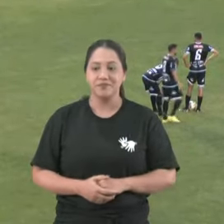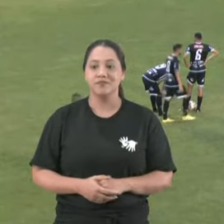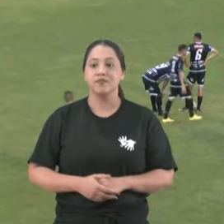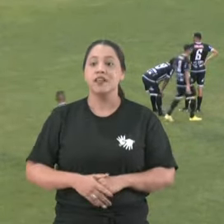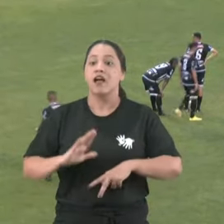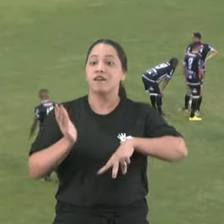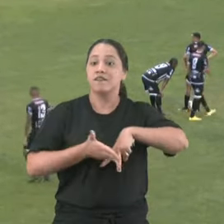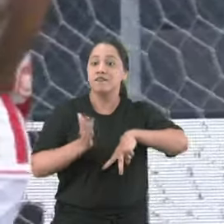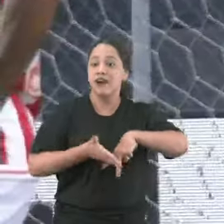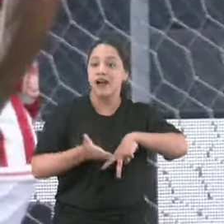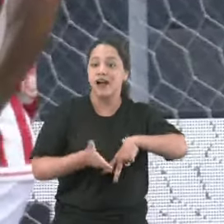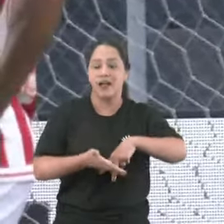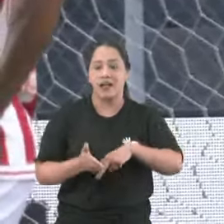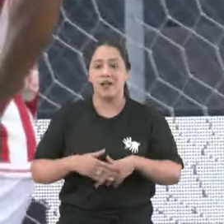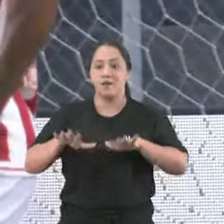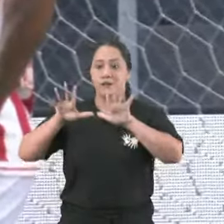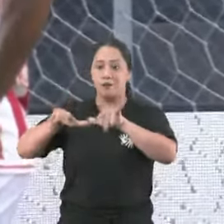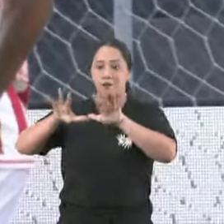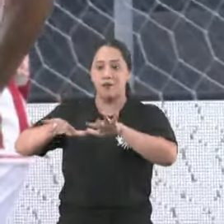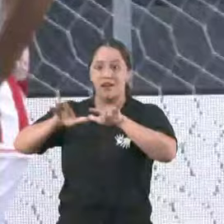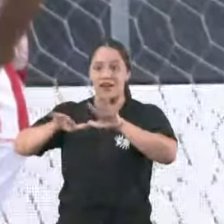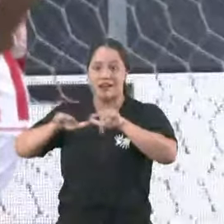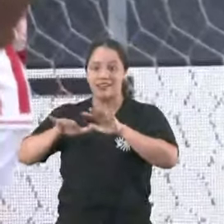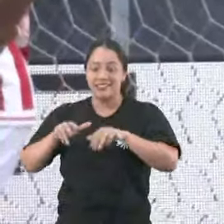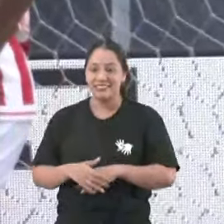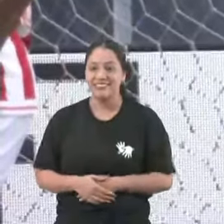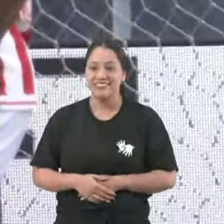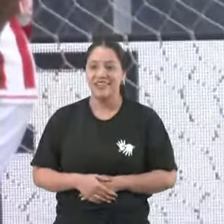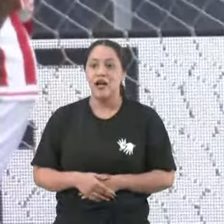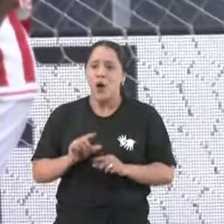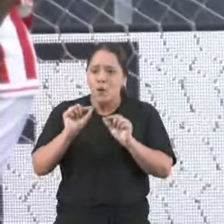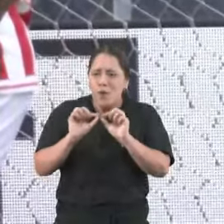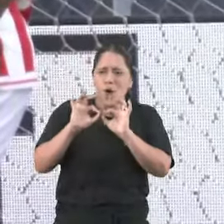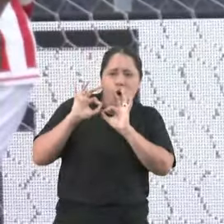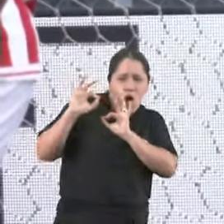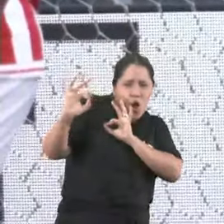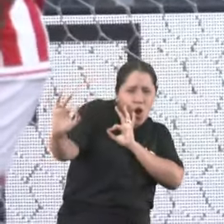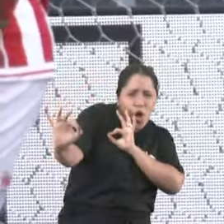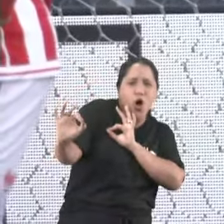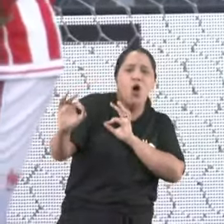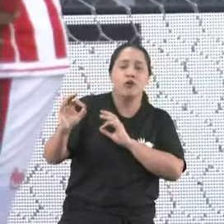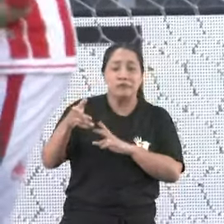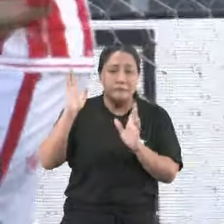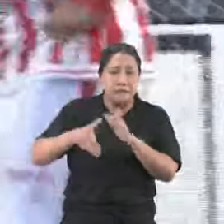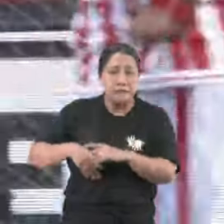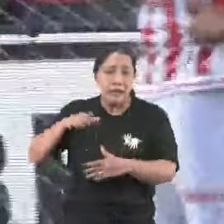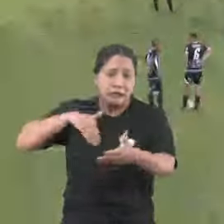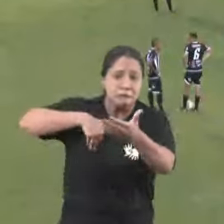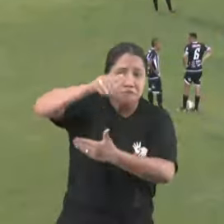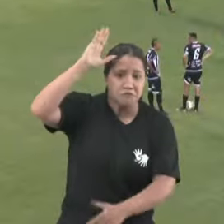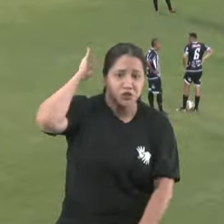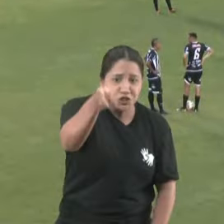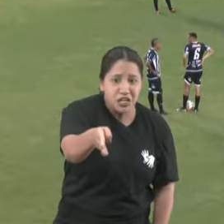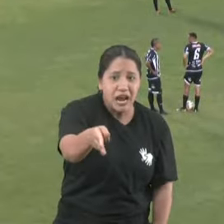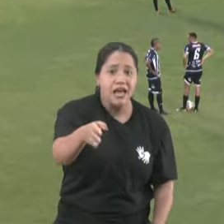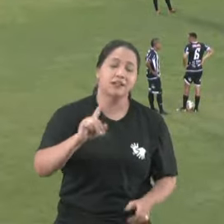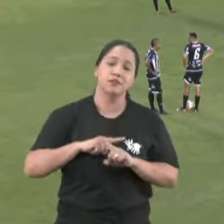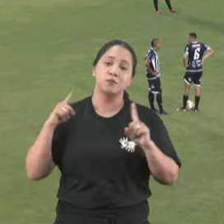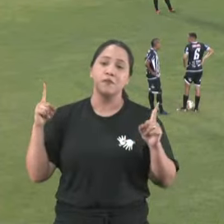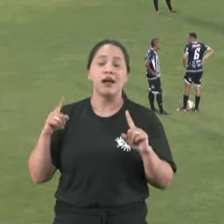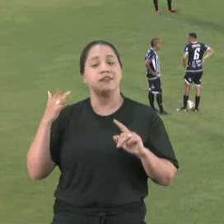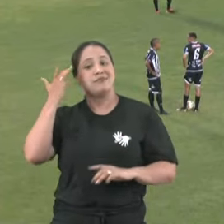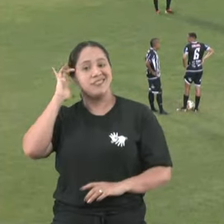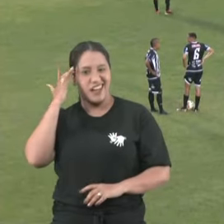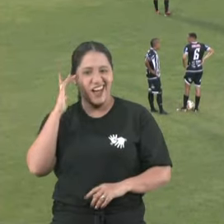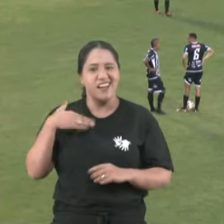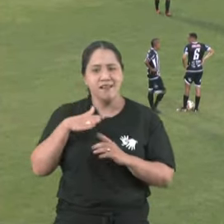Falta para o asa. É um pouco distante, cabe o tiro direto, bem verdade, mas é mais provável que